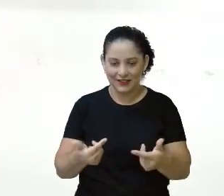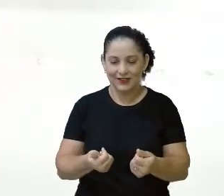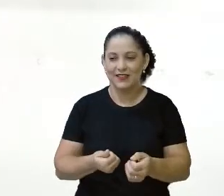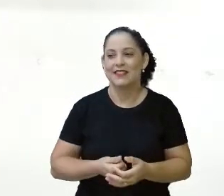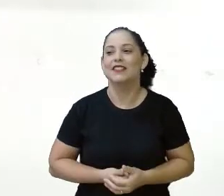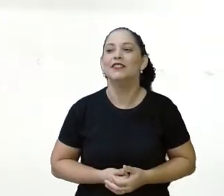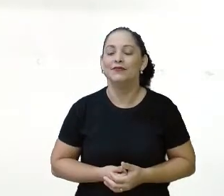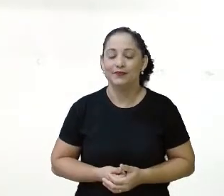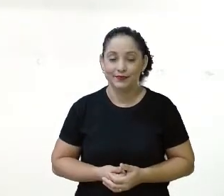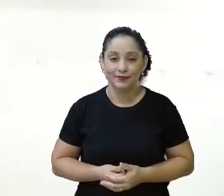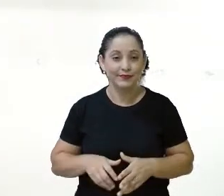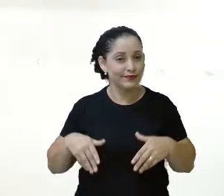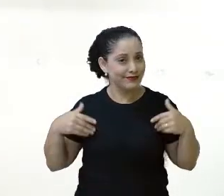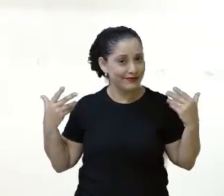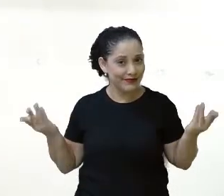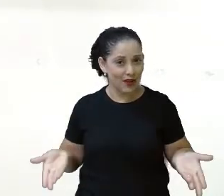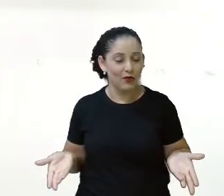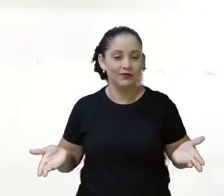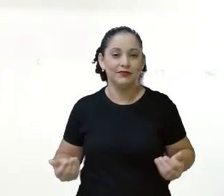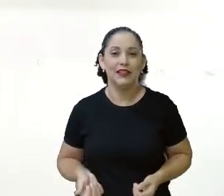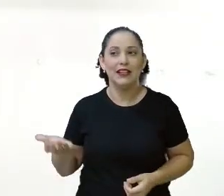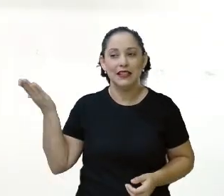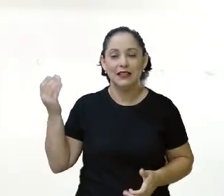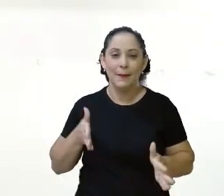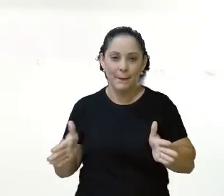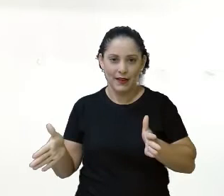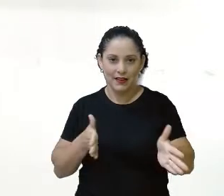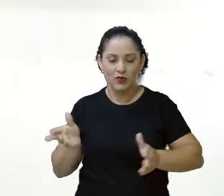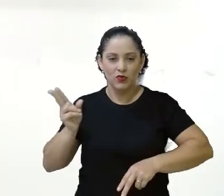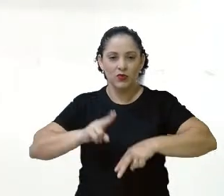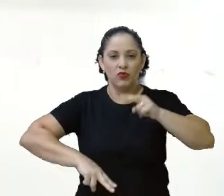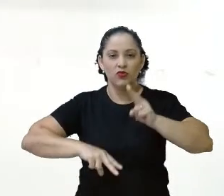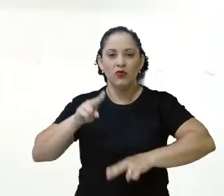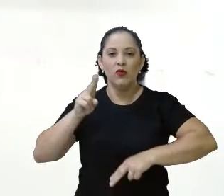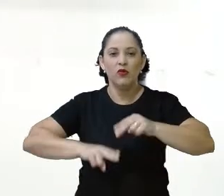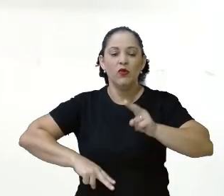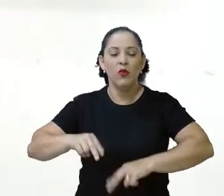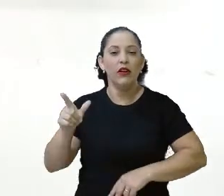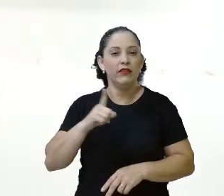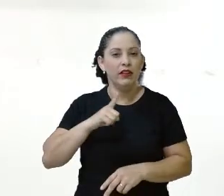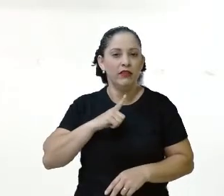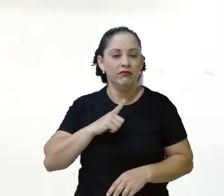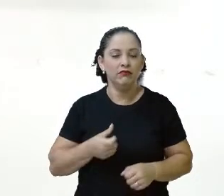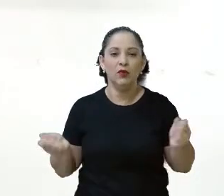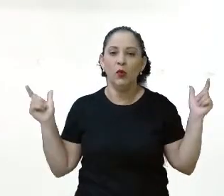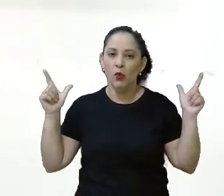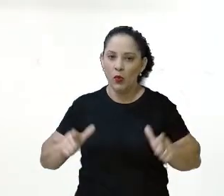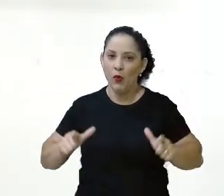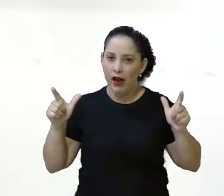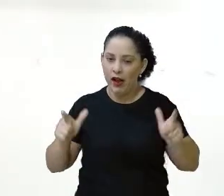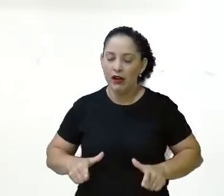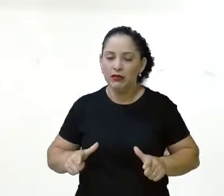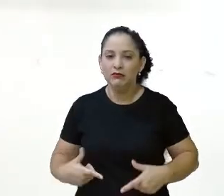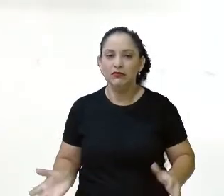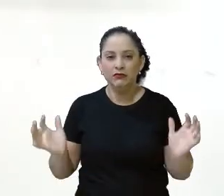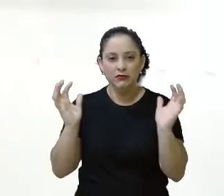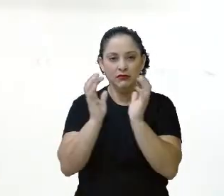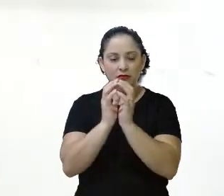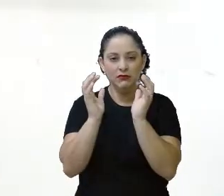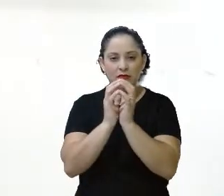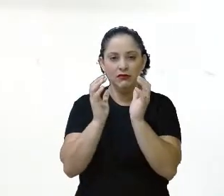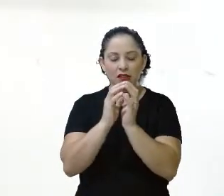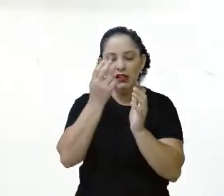gente? Então, no ciclo junino, geralmente a gente pode observar isso. E um dos locais de Recife, onde essa cultura